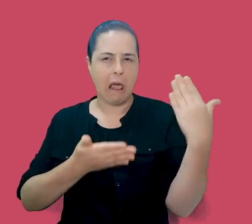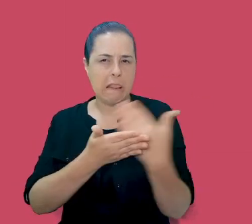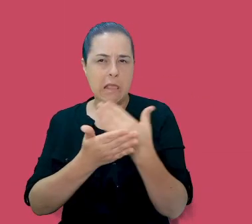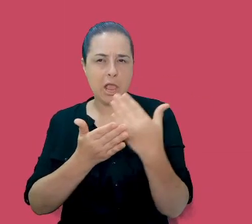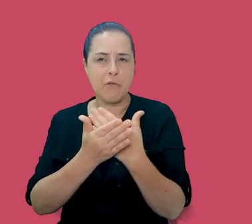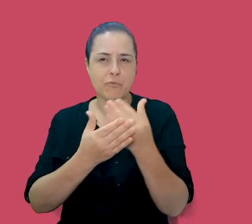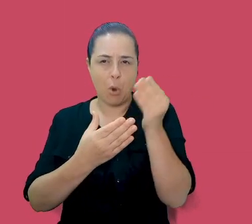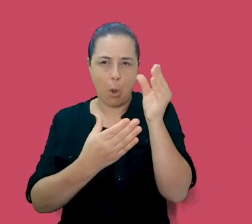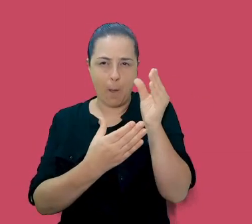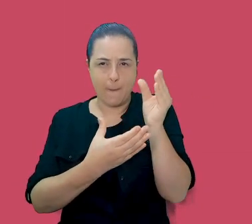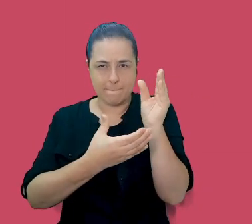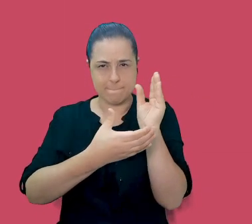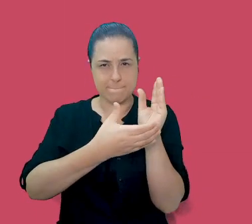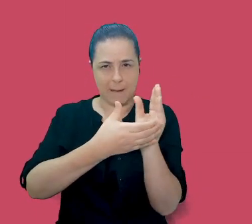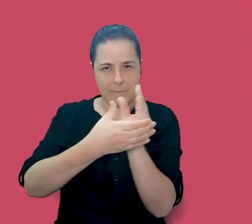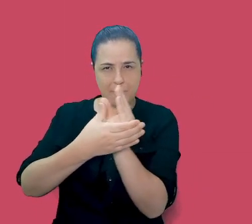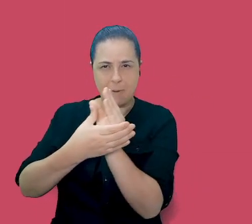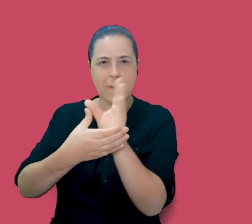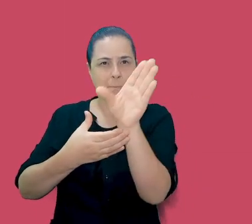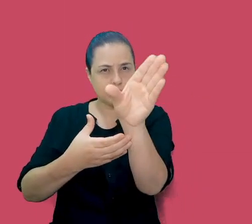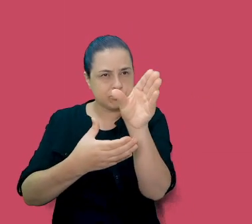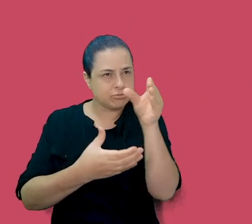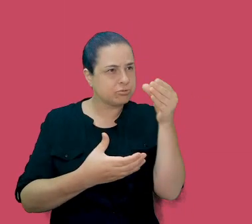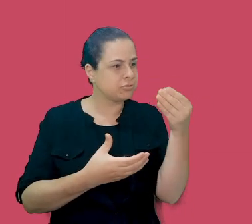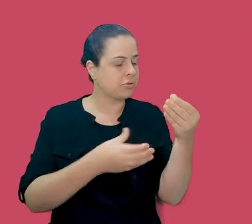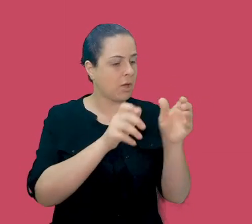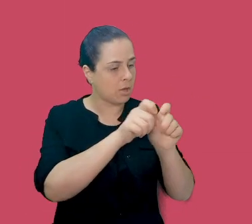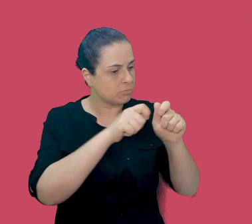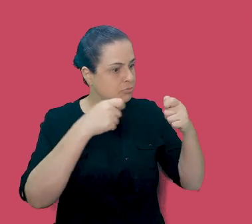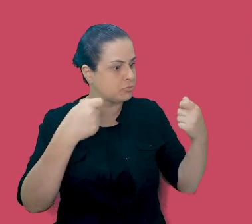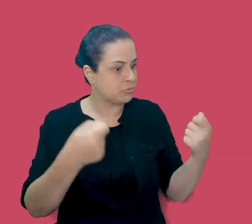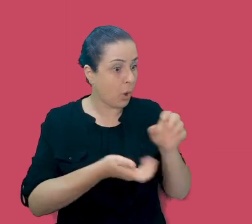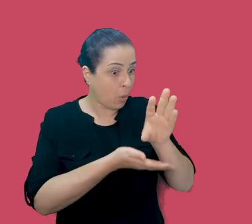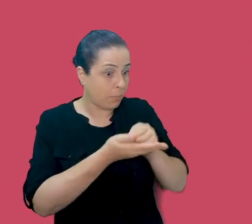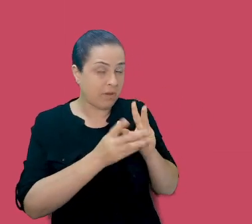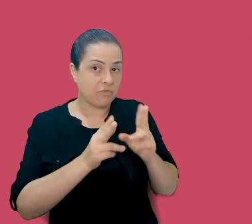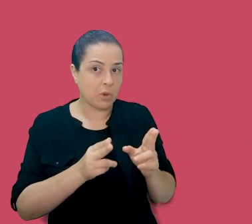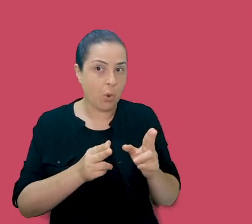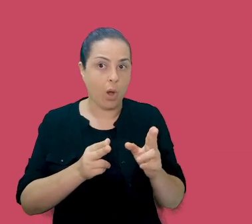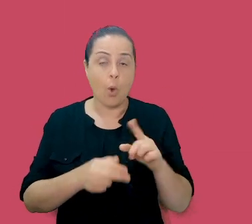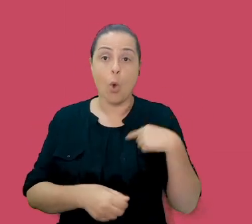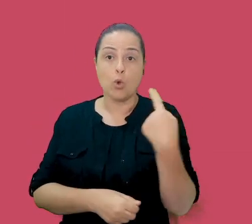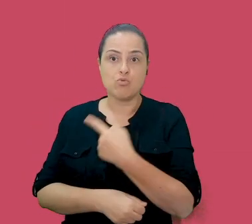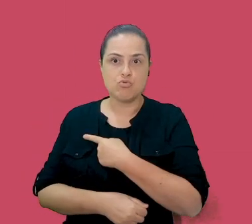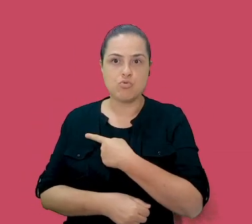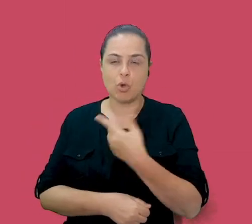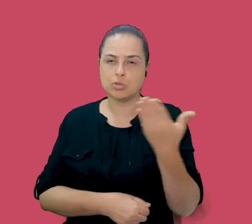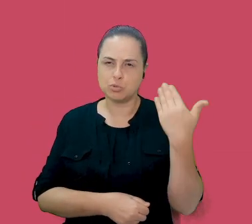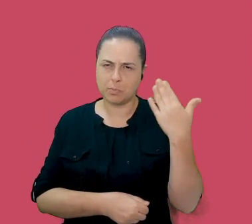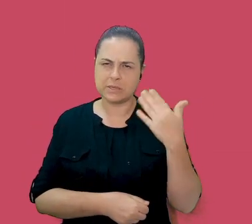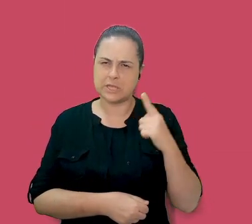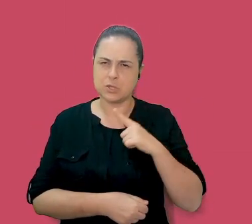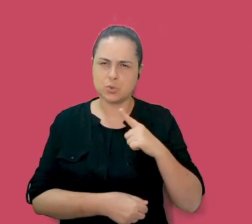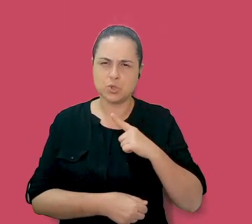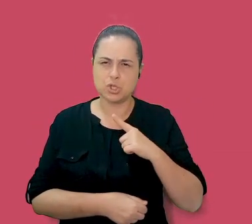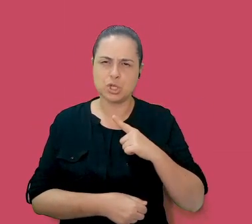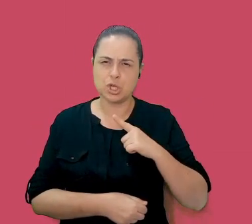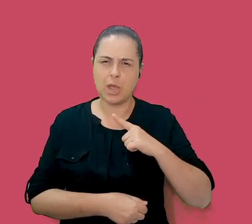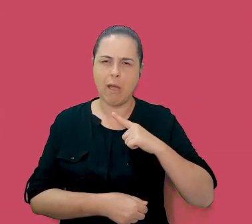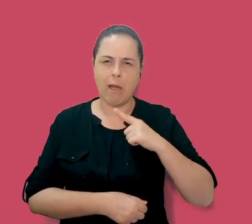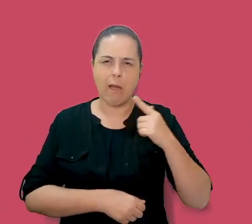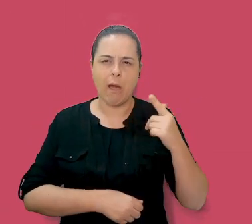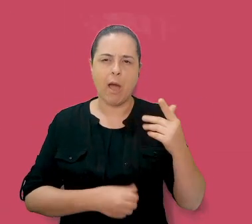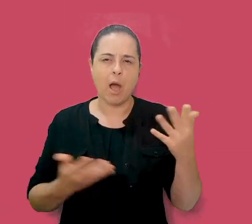né? Copiava, só que o que a gente fazia? A gente tinha uma capacidade de resumir aquele texto, que era incrível. Hoje